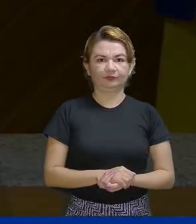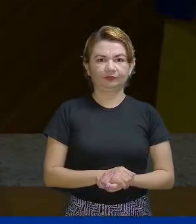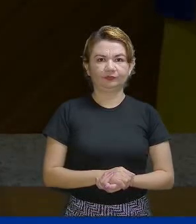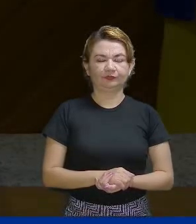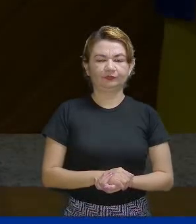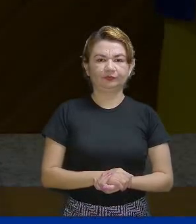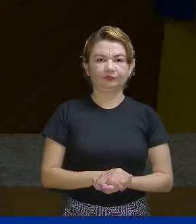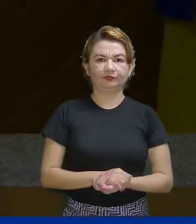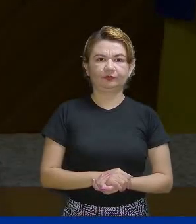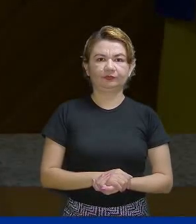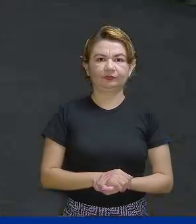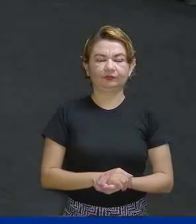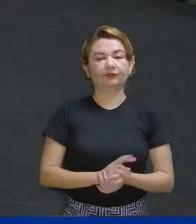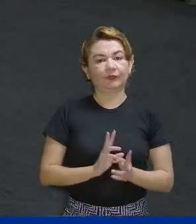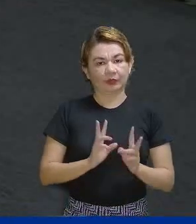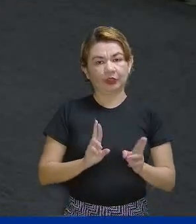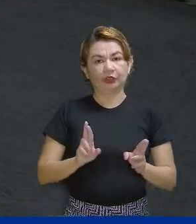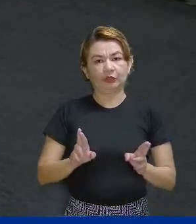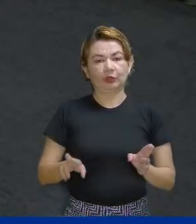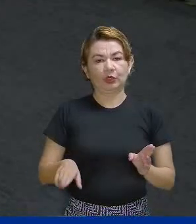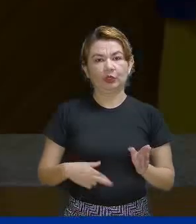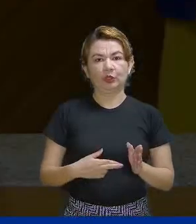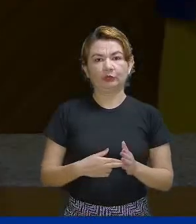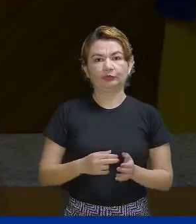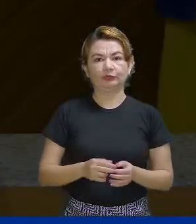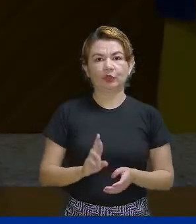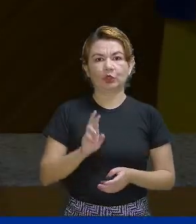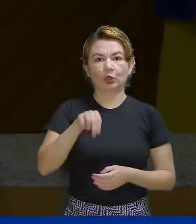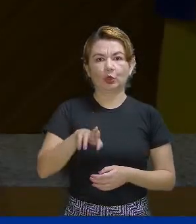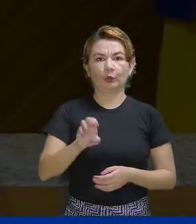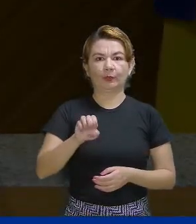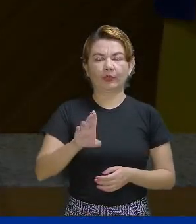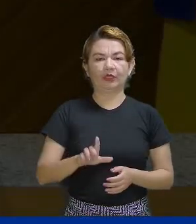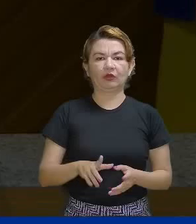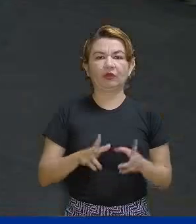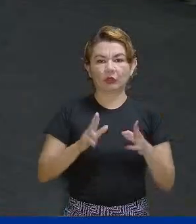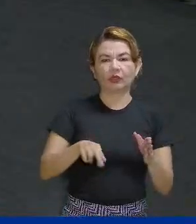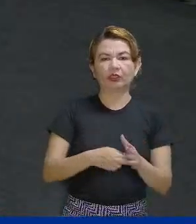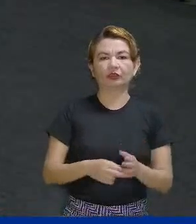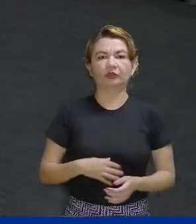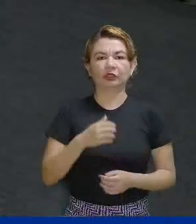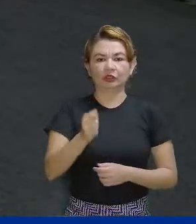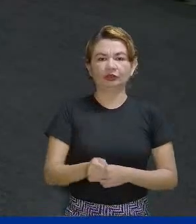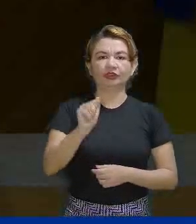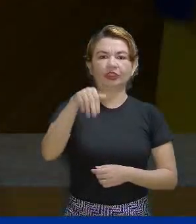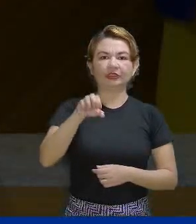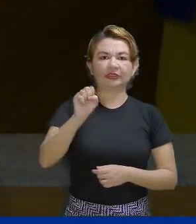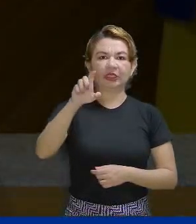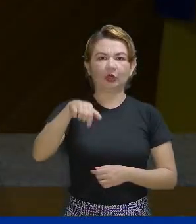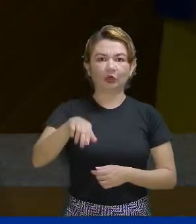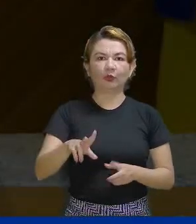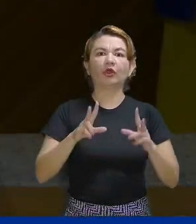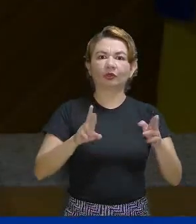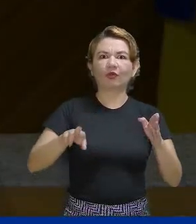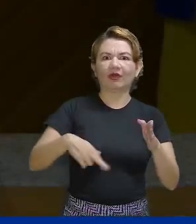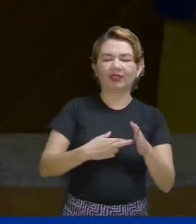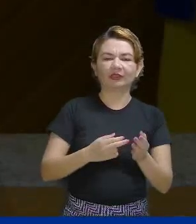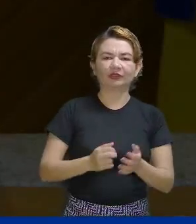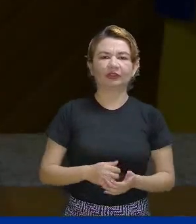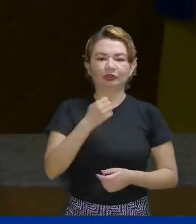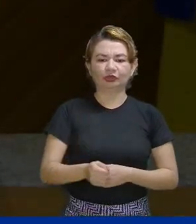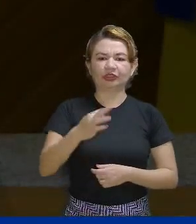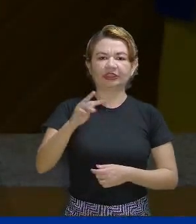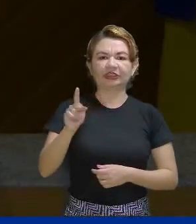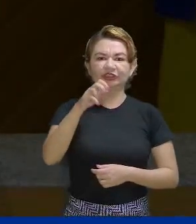Juiz Rômulo Araújo. Acompanho, senhor presidente. Juiz Anselmo Gonçalves. Acompanho o relator. Juiz Atina Souza.